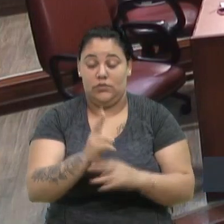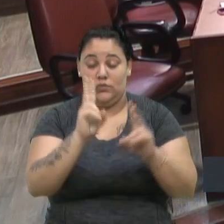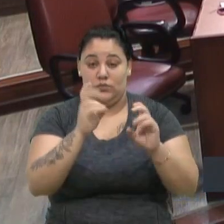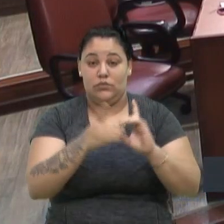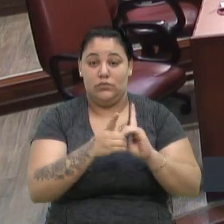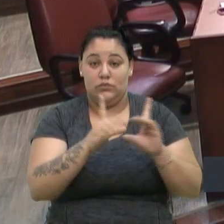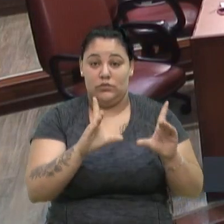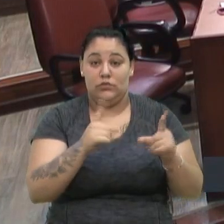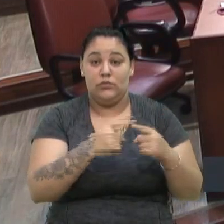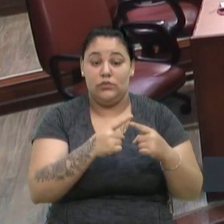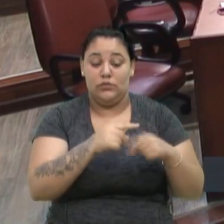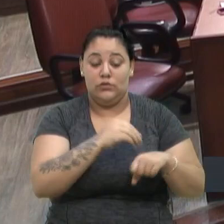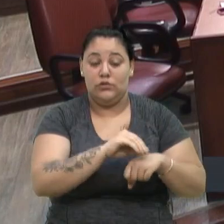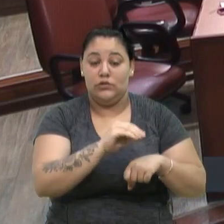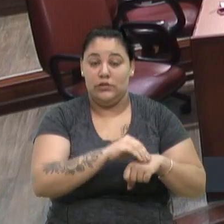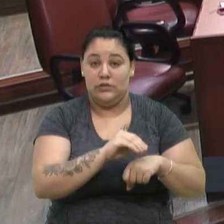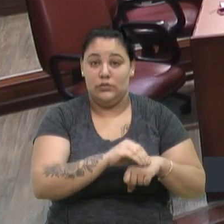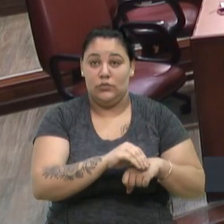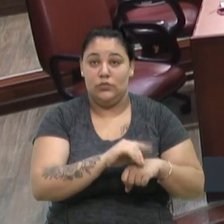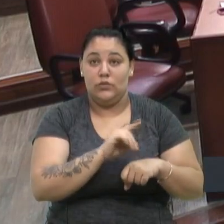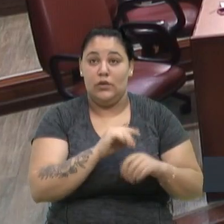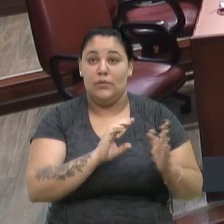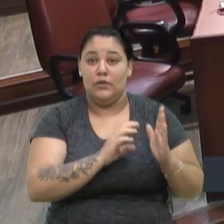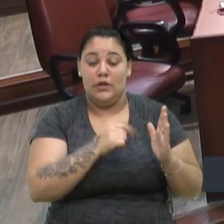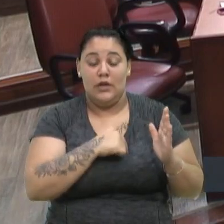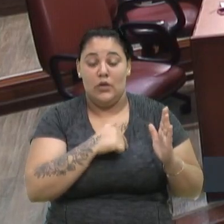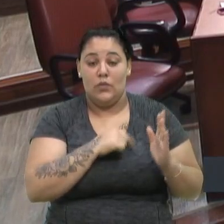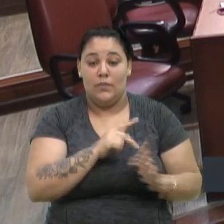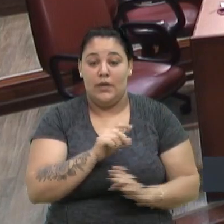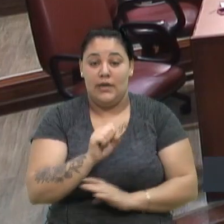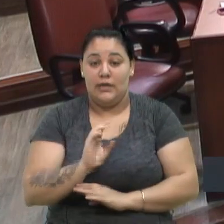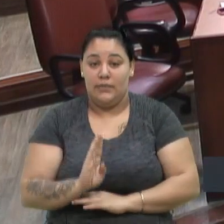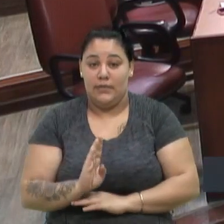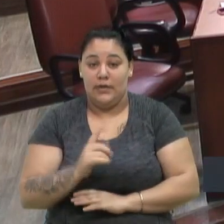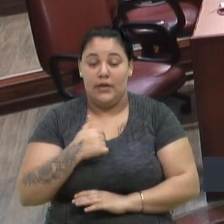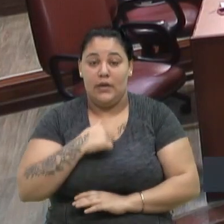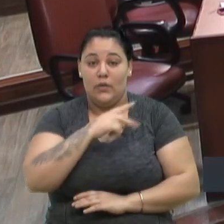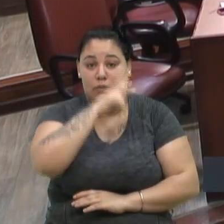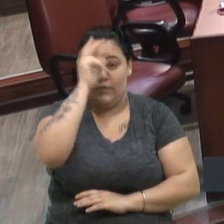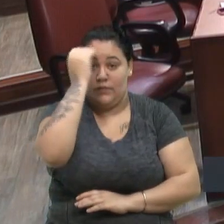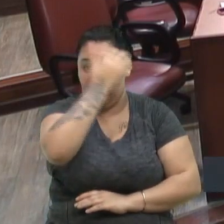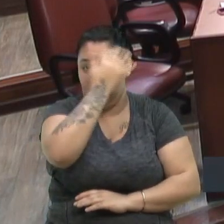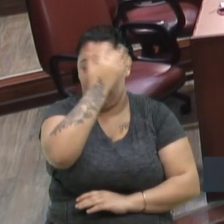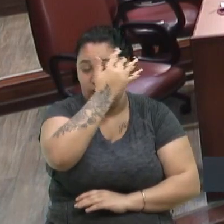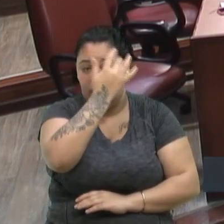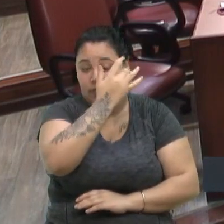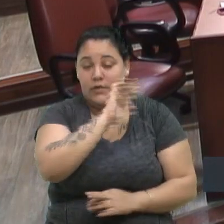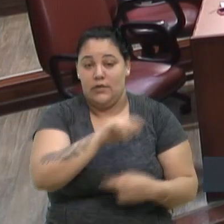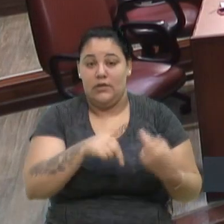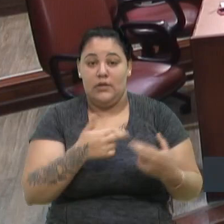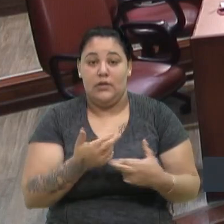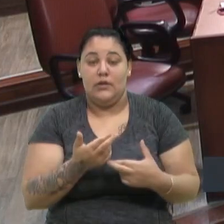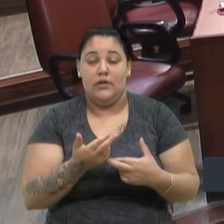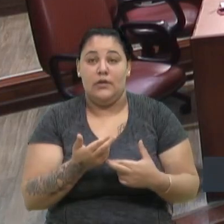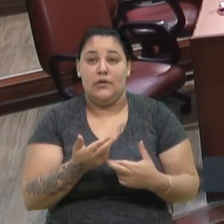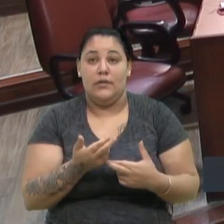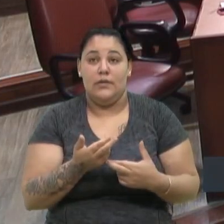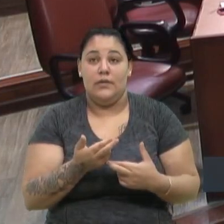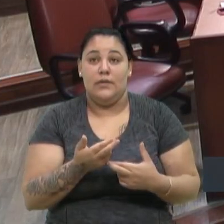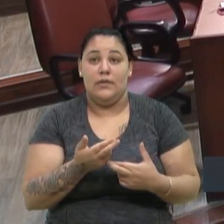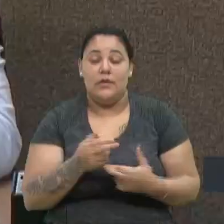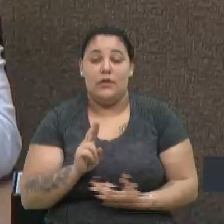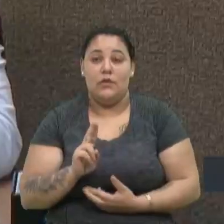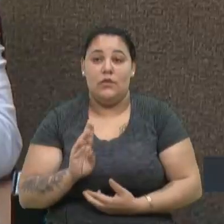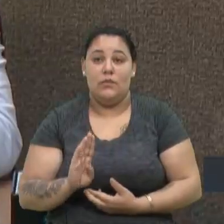sugestão que o partido, eu sou PSB, deu para o prefeito Adiló em relação à